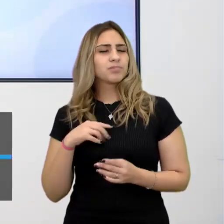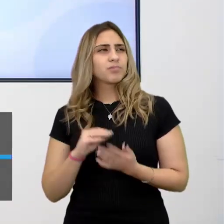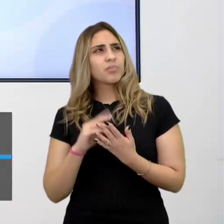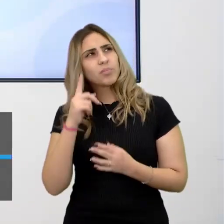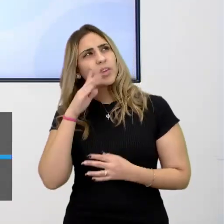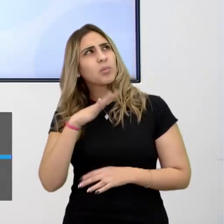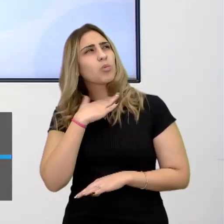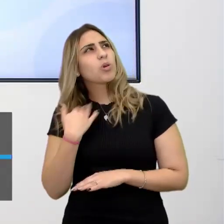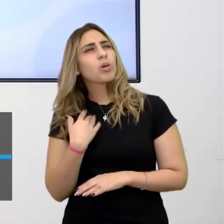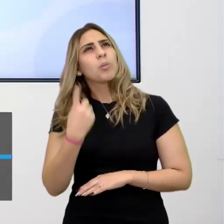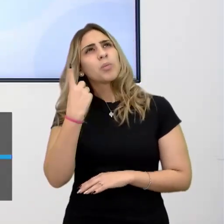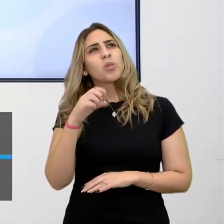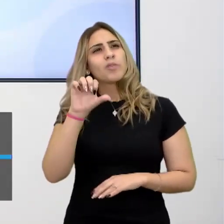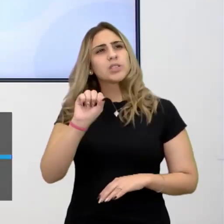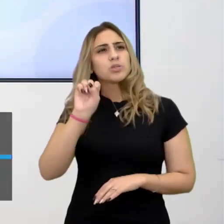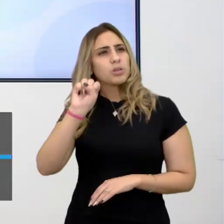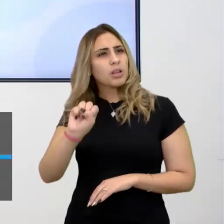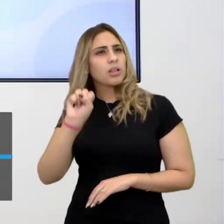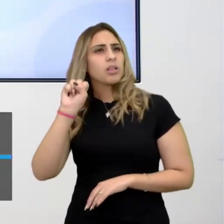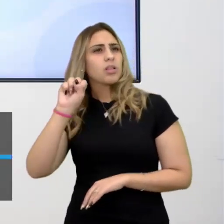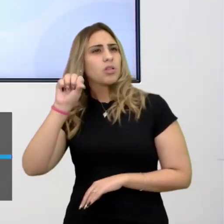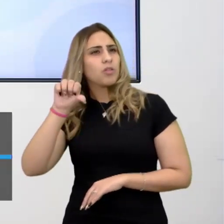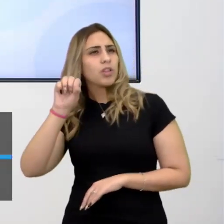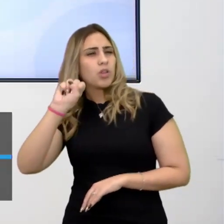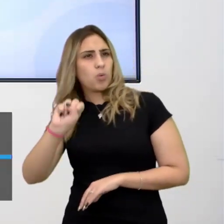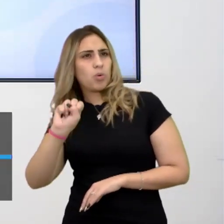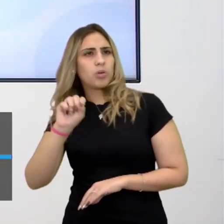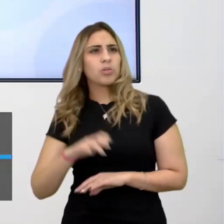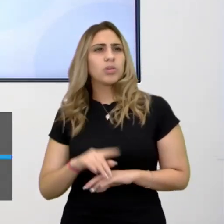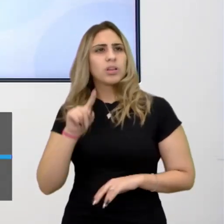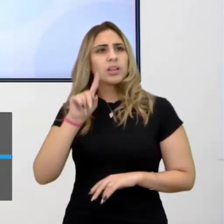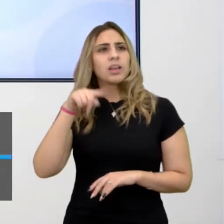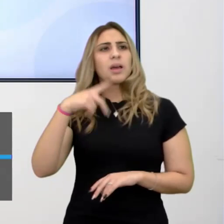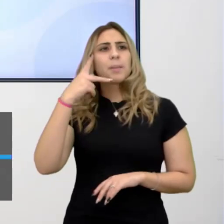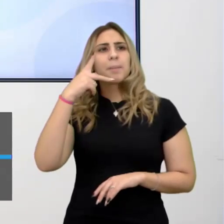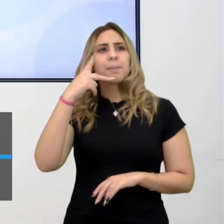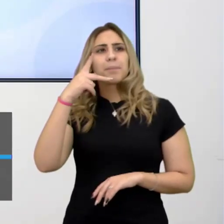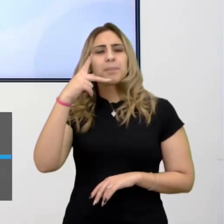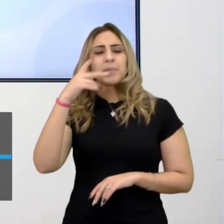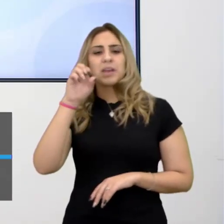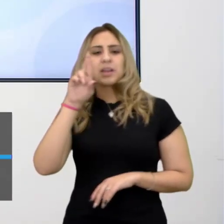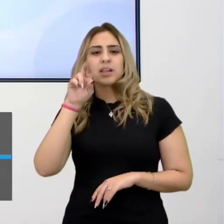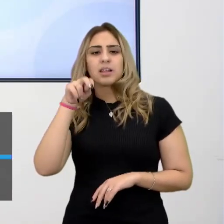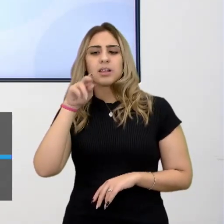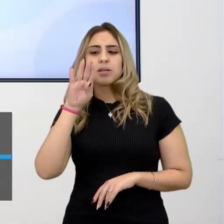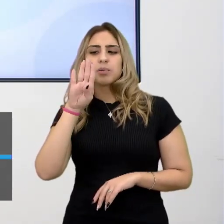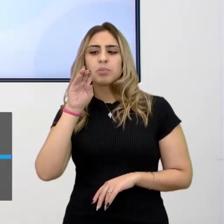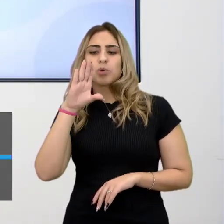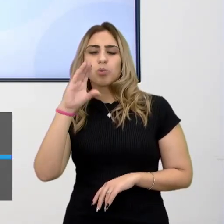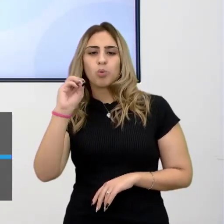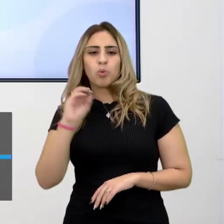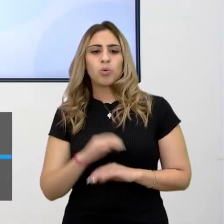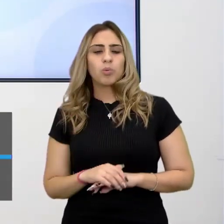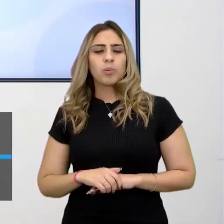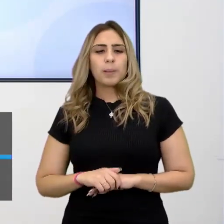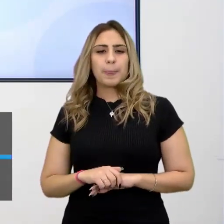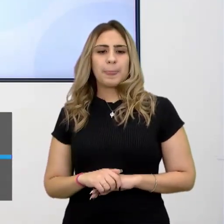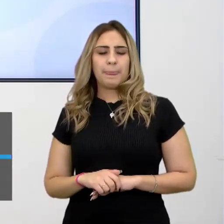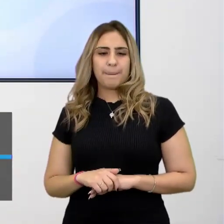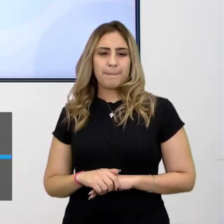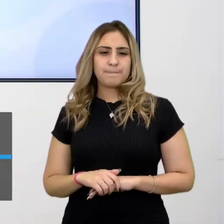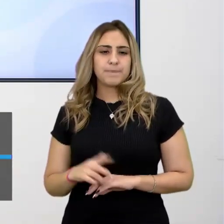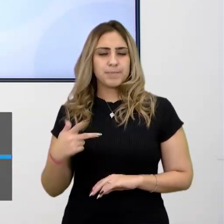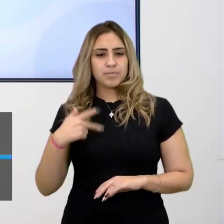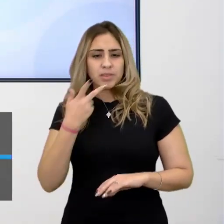ele faleceu em 1998, ele é pernambucano, essa é a vida dele. E quando a gente fala